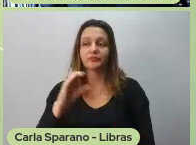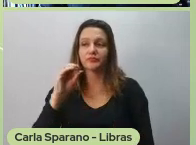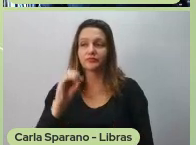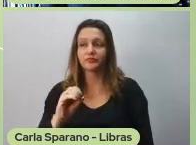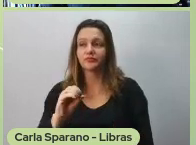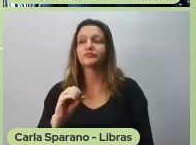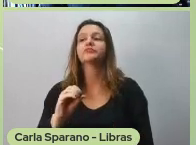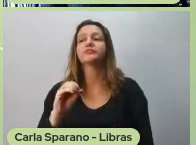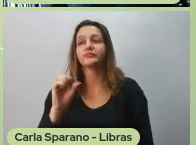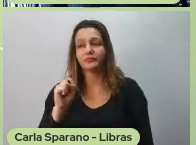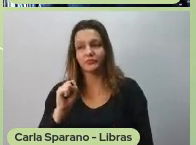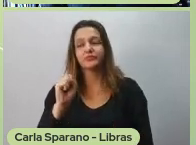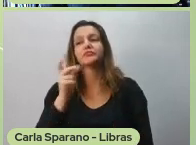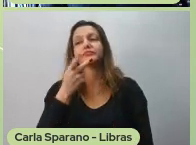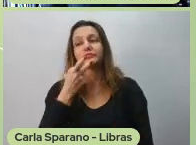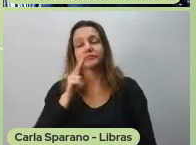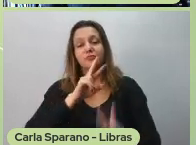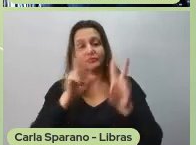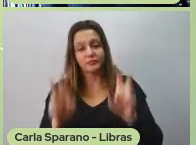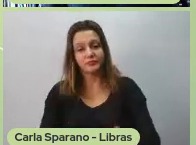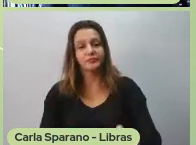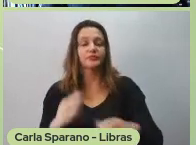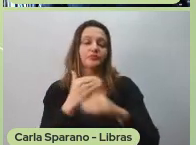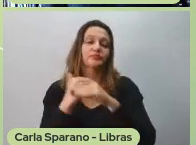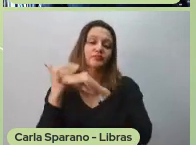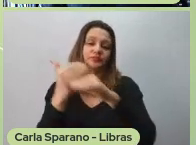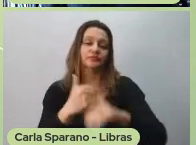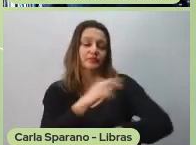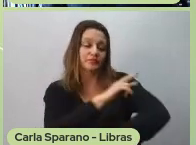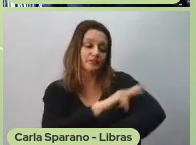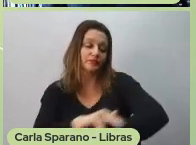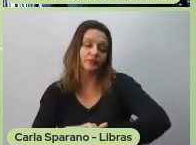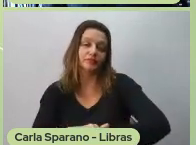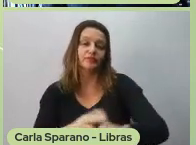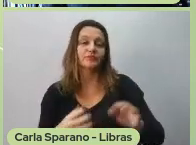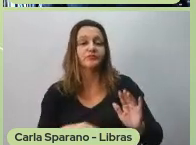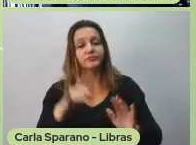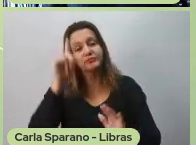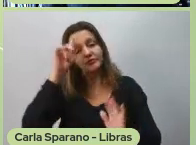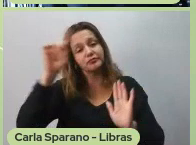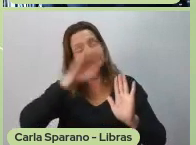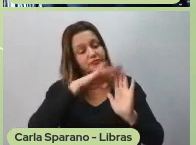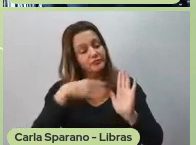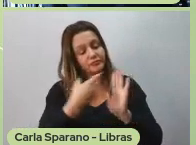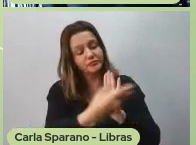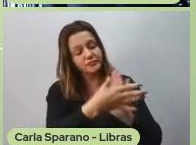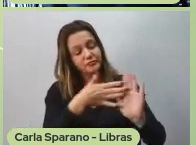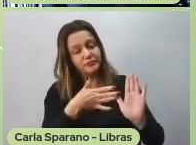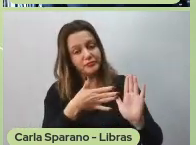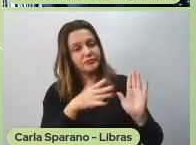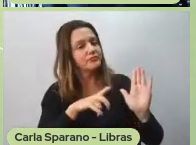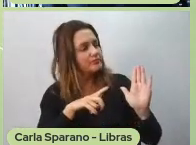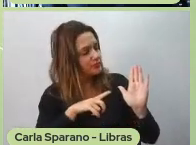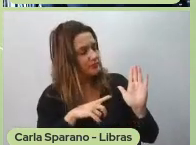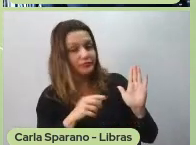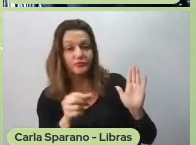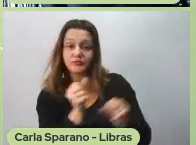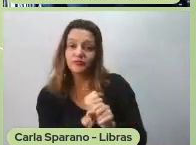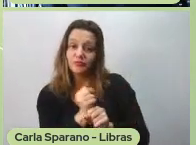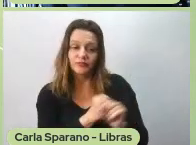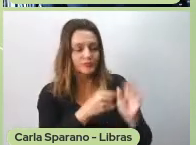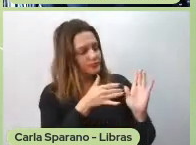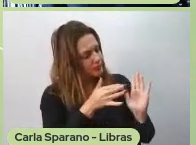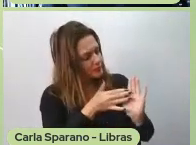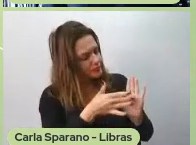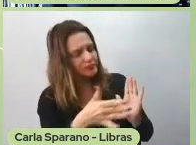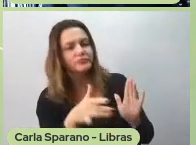Então, aqui na TIM, a gente também tem muitas ações concretas. O calendário é uma delas. Então, ao longo do ano, a gente tem uma agenda trabalhando